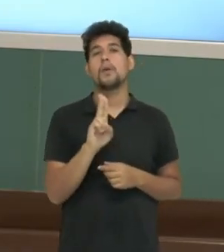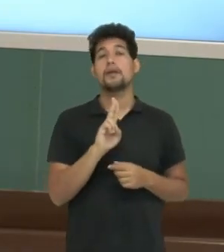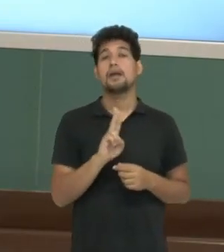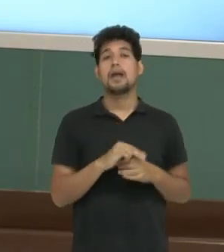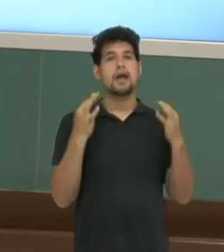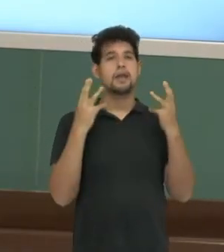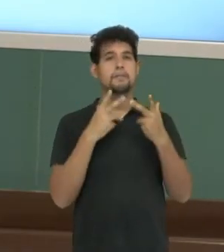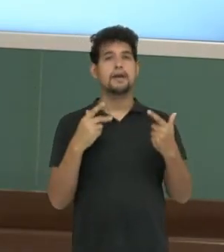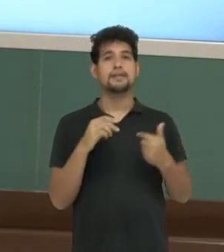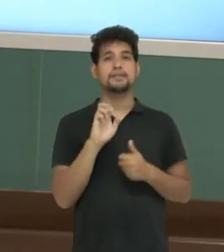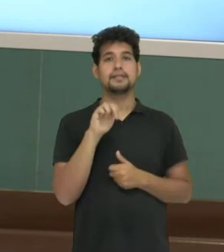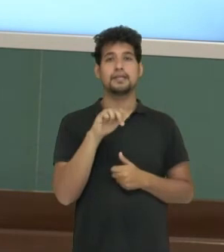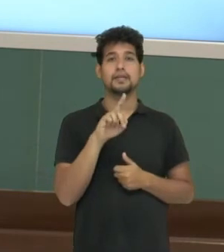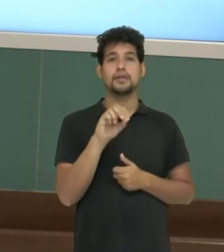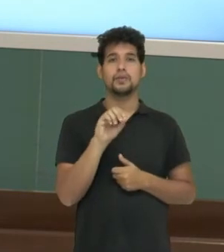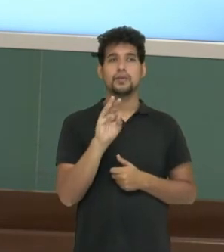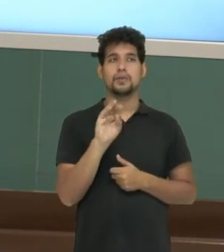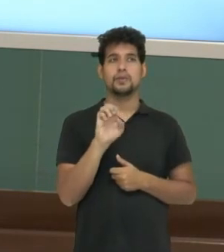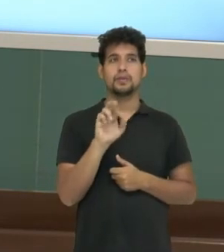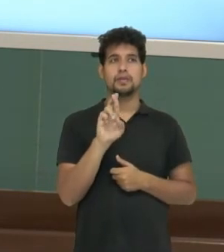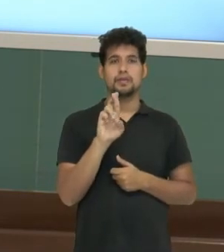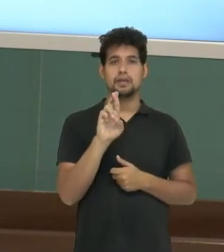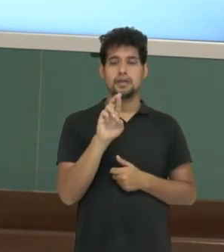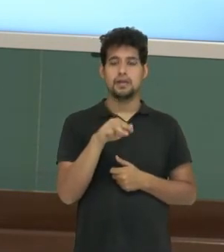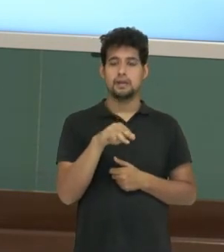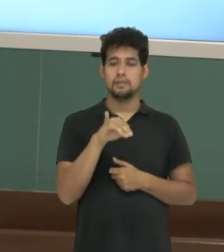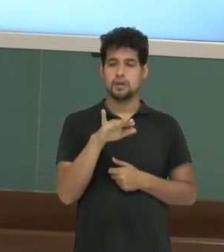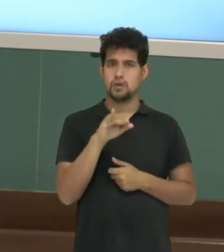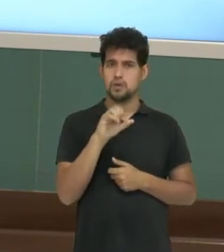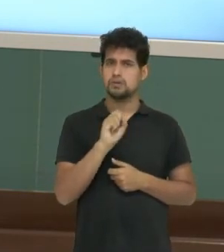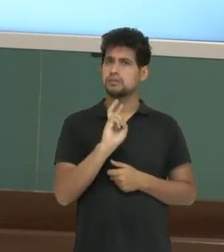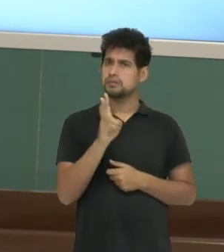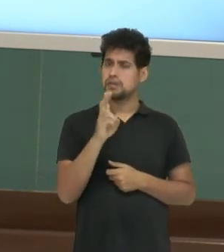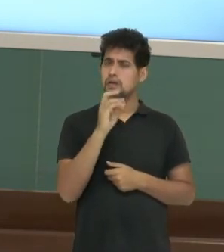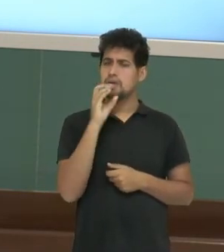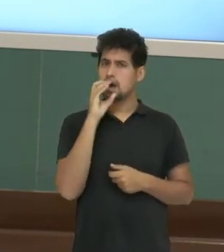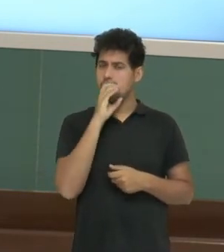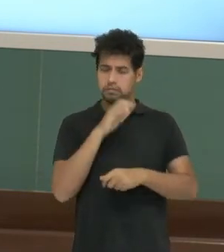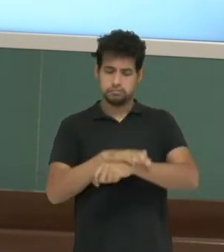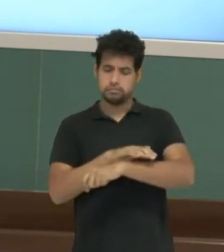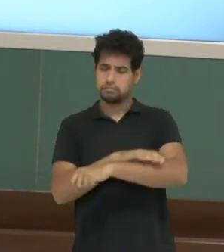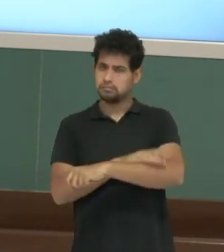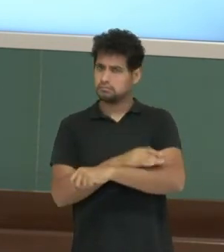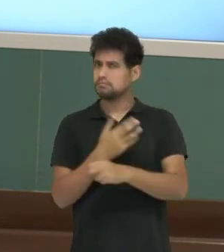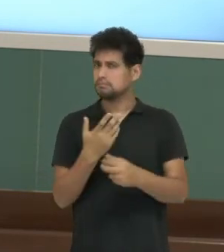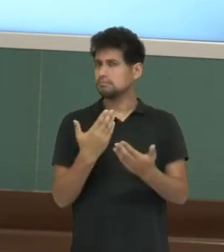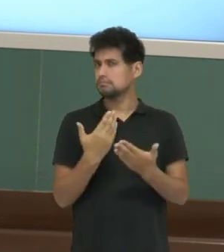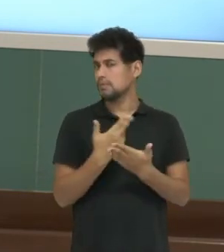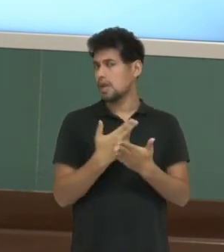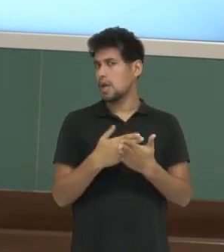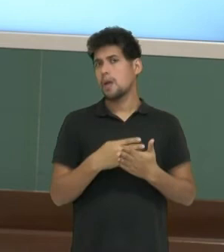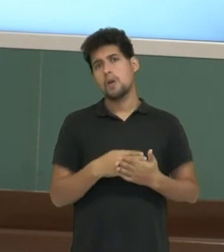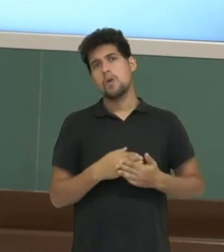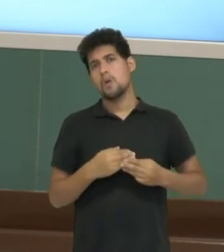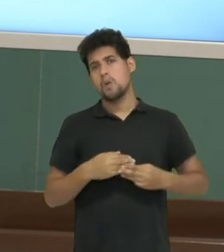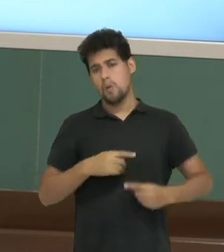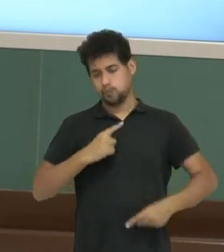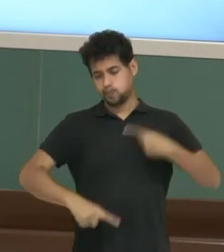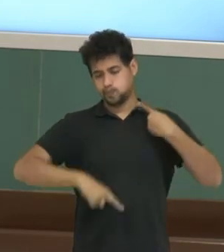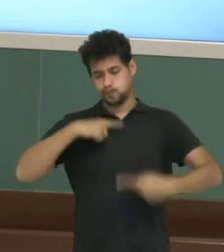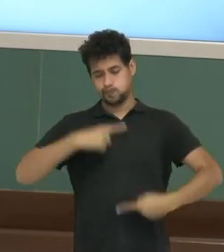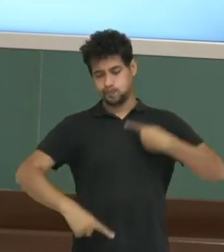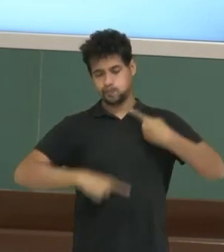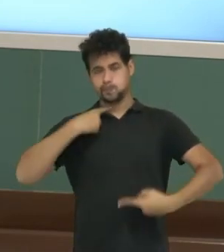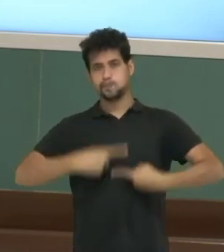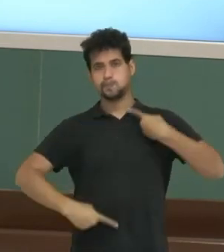animais endotérmicos, por conta dessa capacidade de manter ali a temperatura corporal, por conta ali do seu metabolismo, né? Da produção de calor